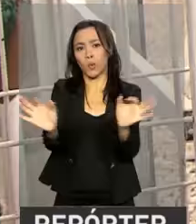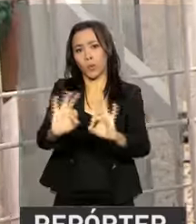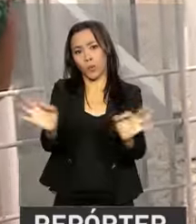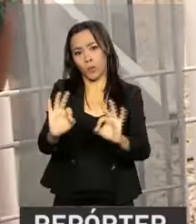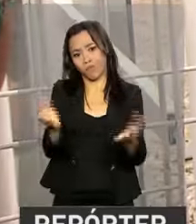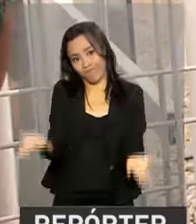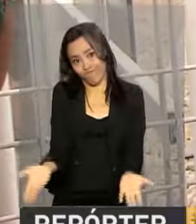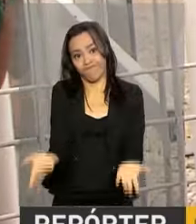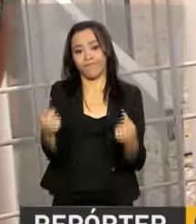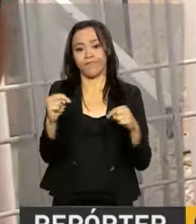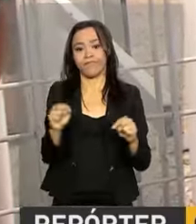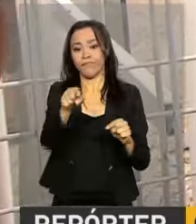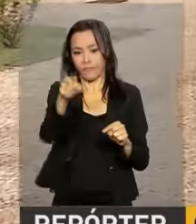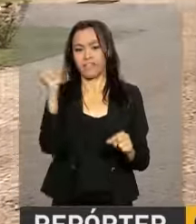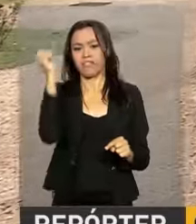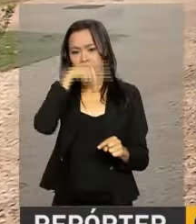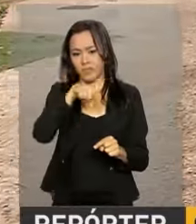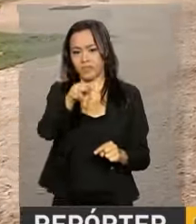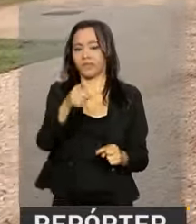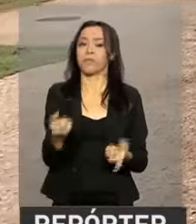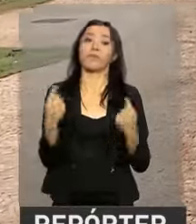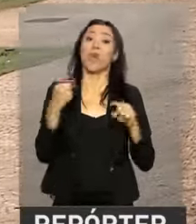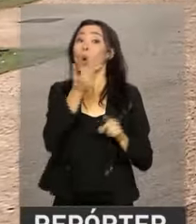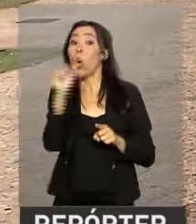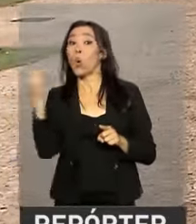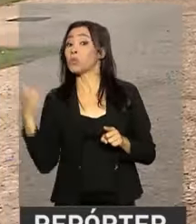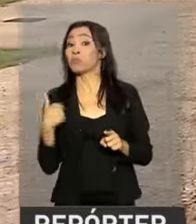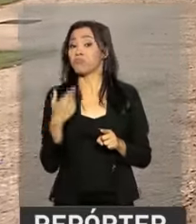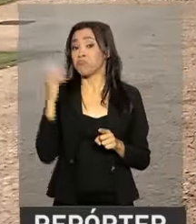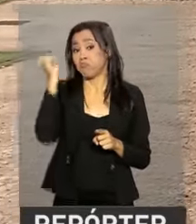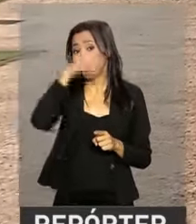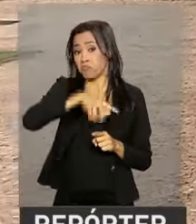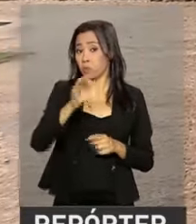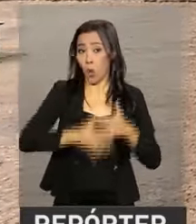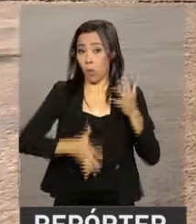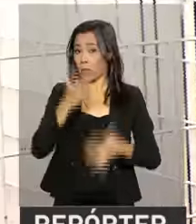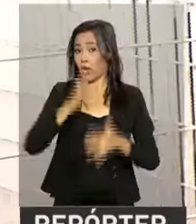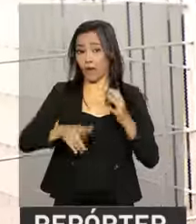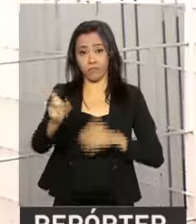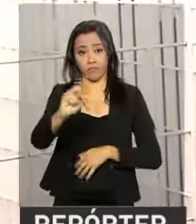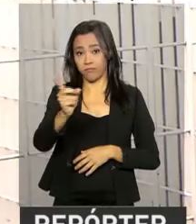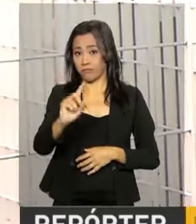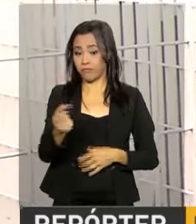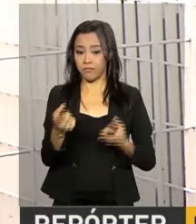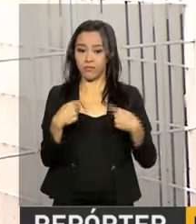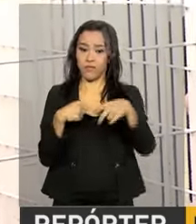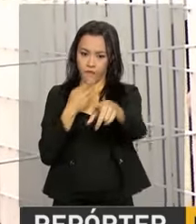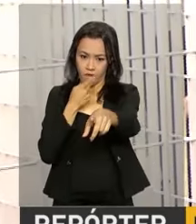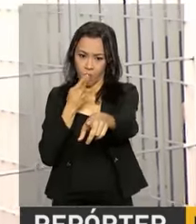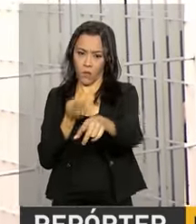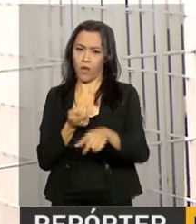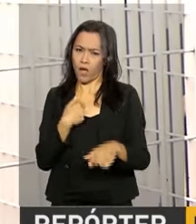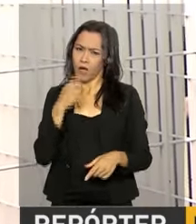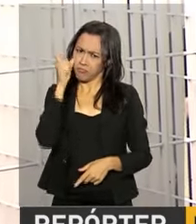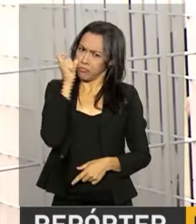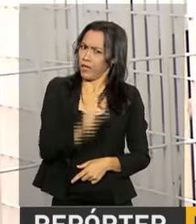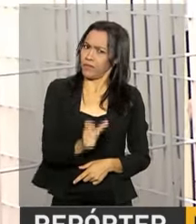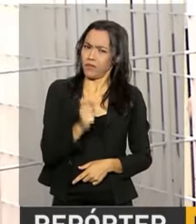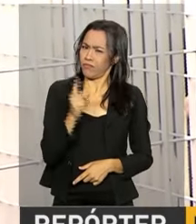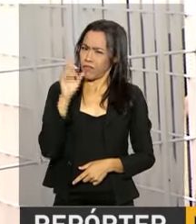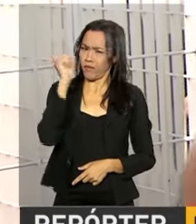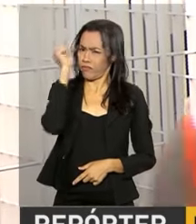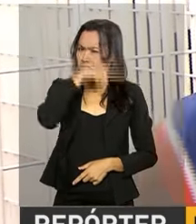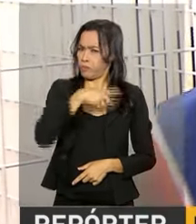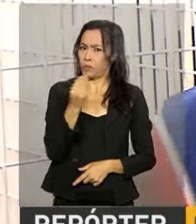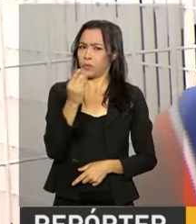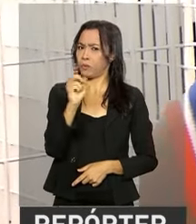aventura. Tava bem difícil. Outros não acharam a prova tão complicada. Achei muito interessante, não estava muito